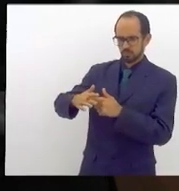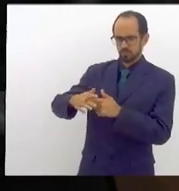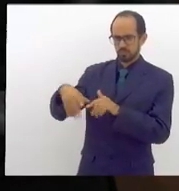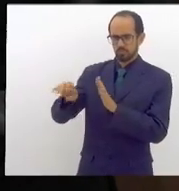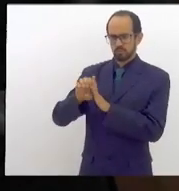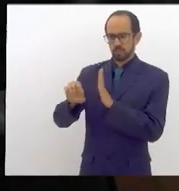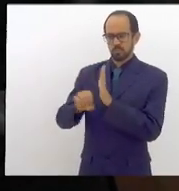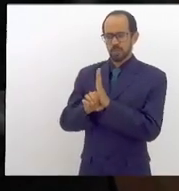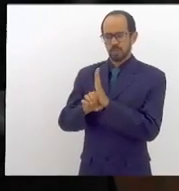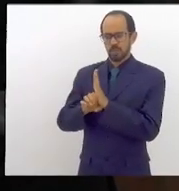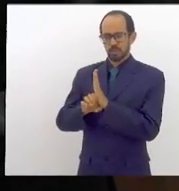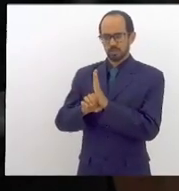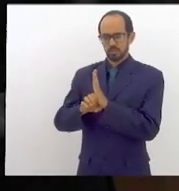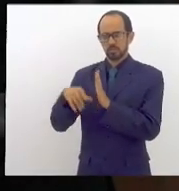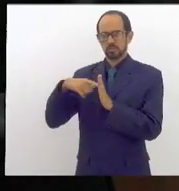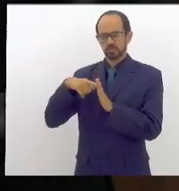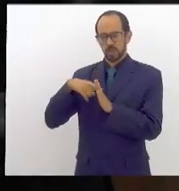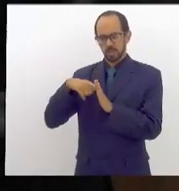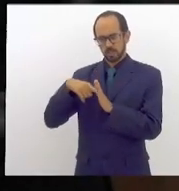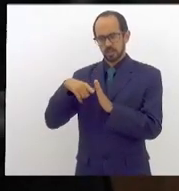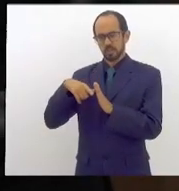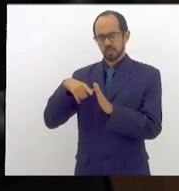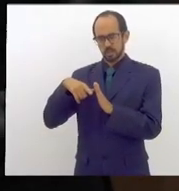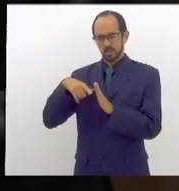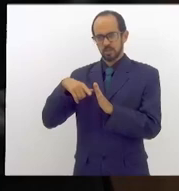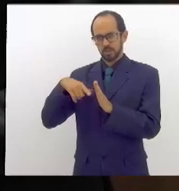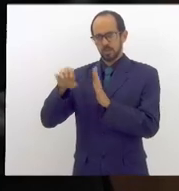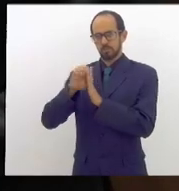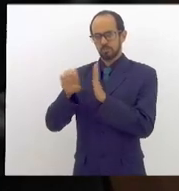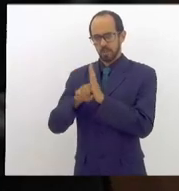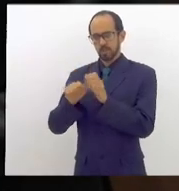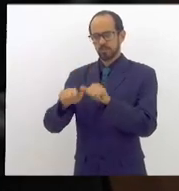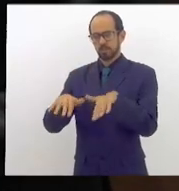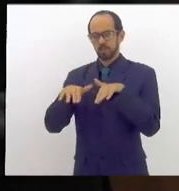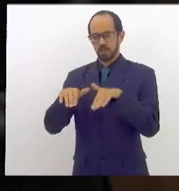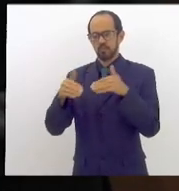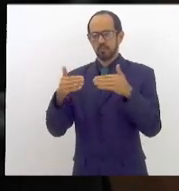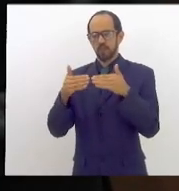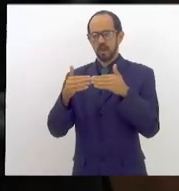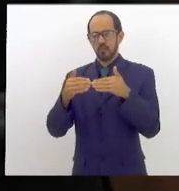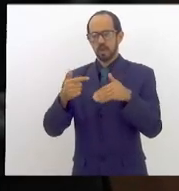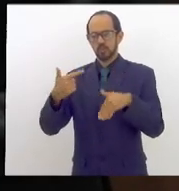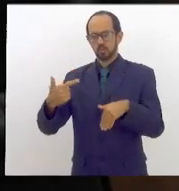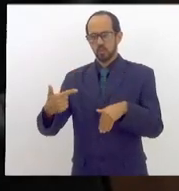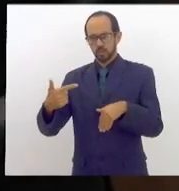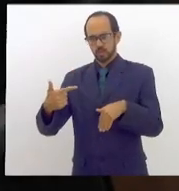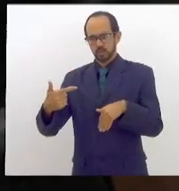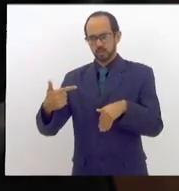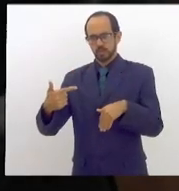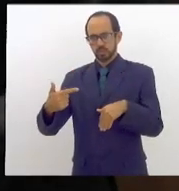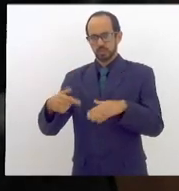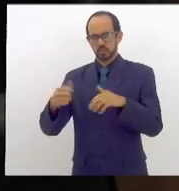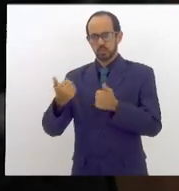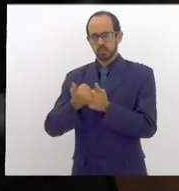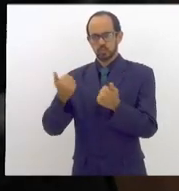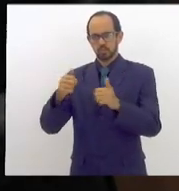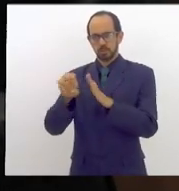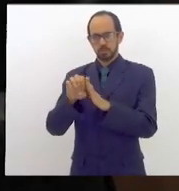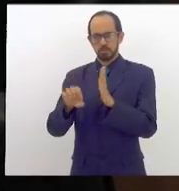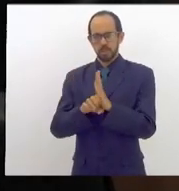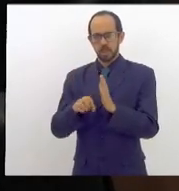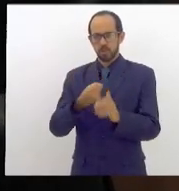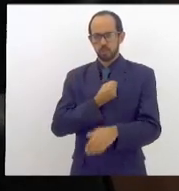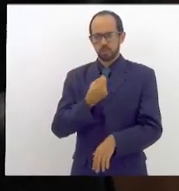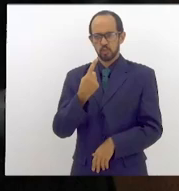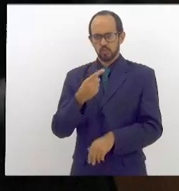emendas o parecer das emendas de plenário então é favorável emenda dois favorável com submenda a emenda número um